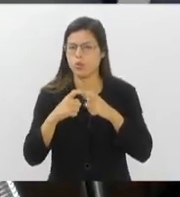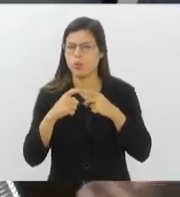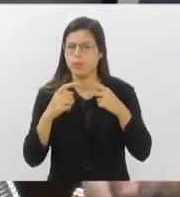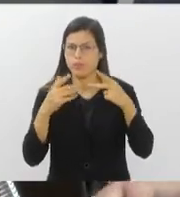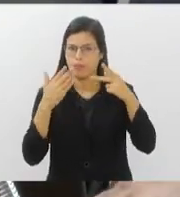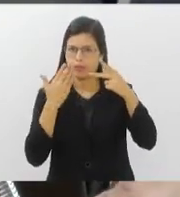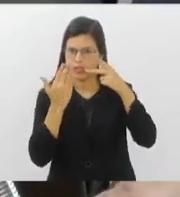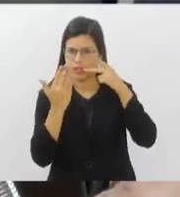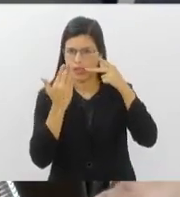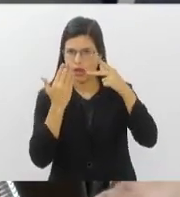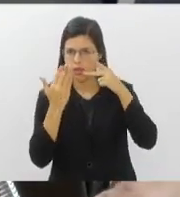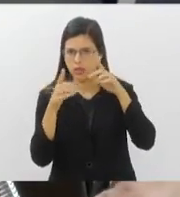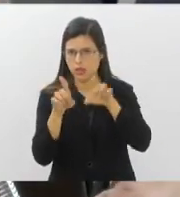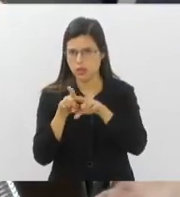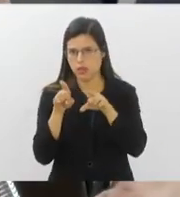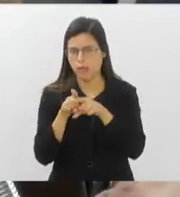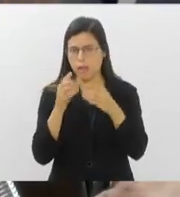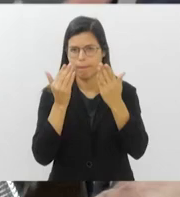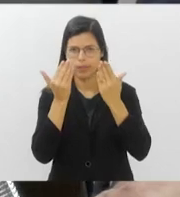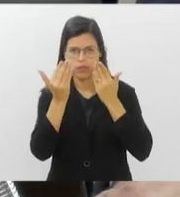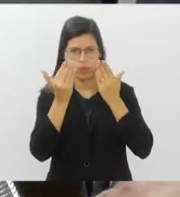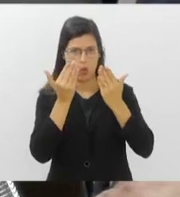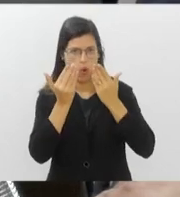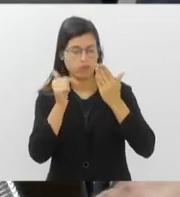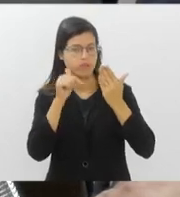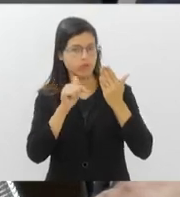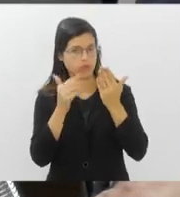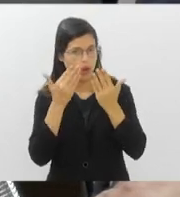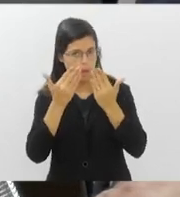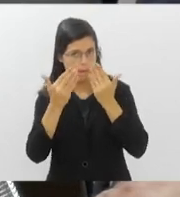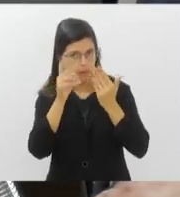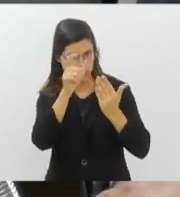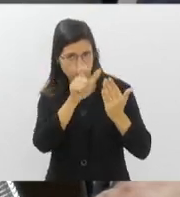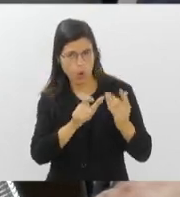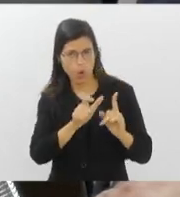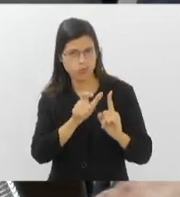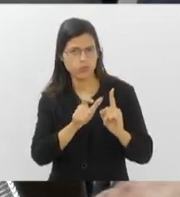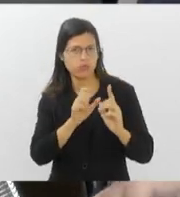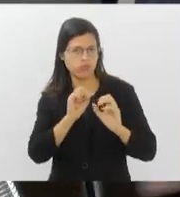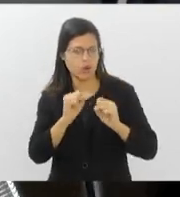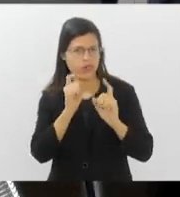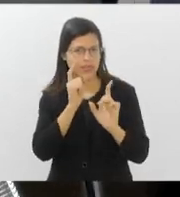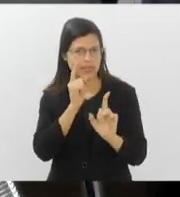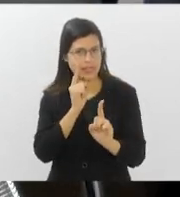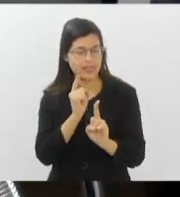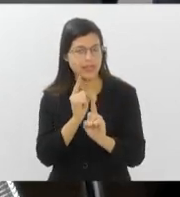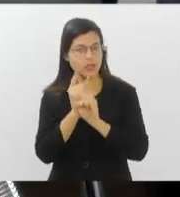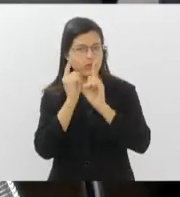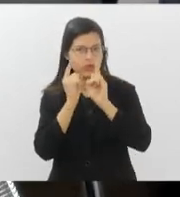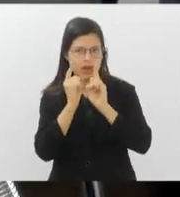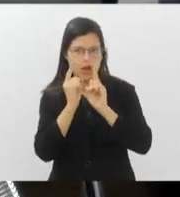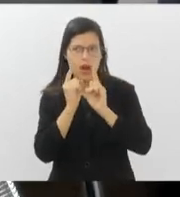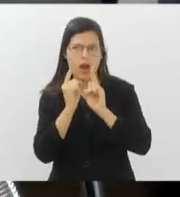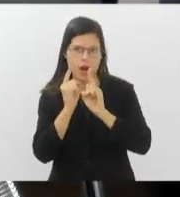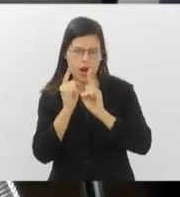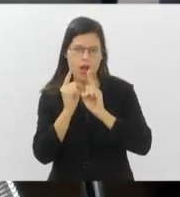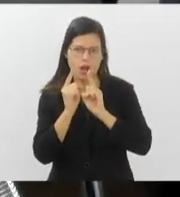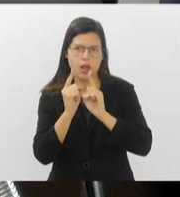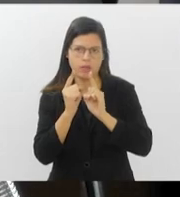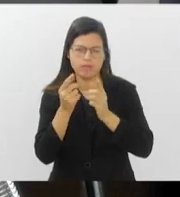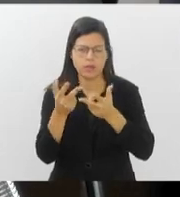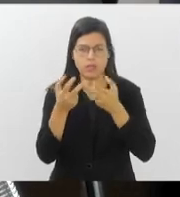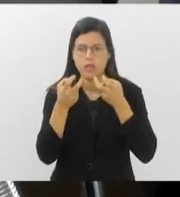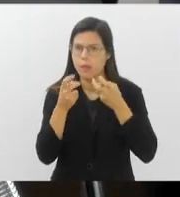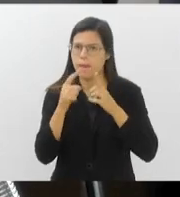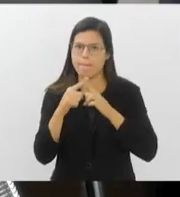O psicólogo, embora ele possa identificar alguns desses sintomas, mas não é ele quem fecha